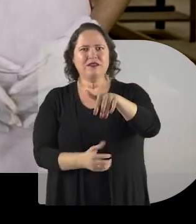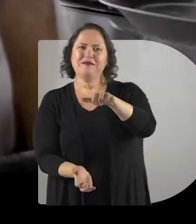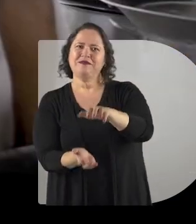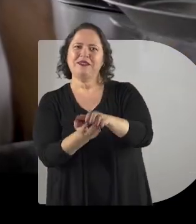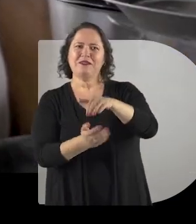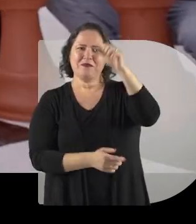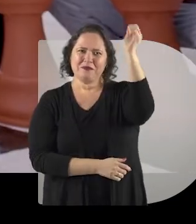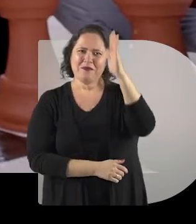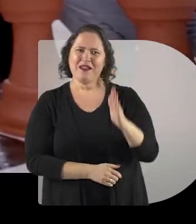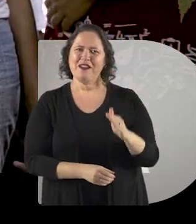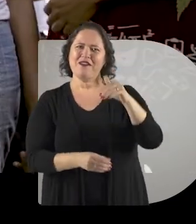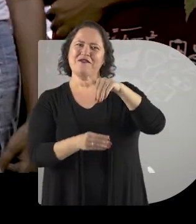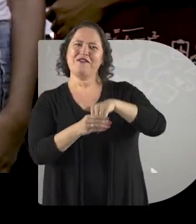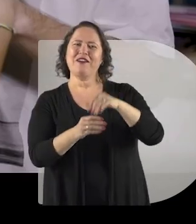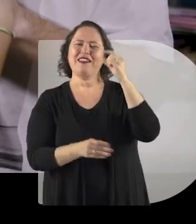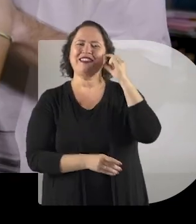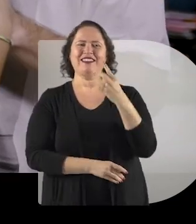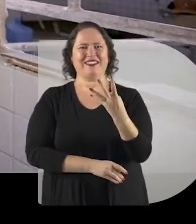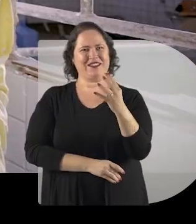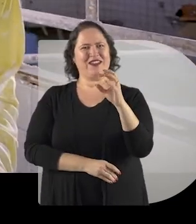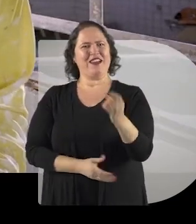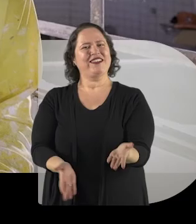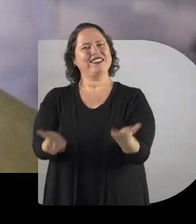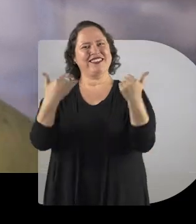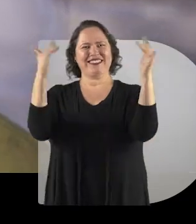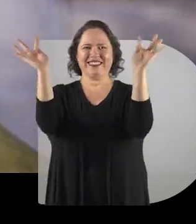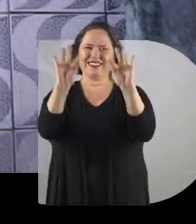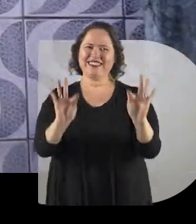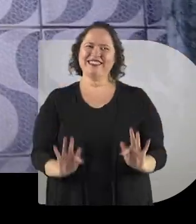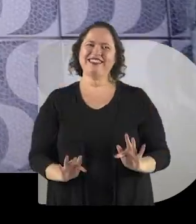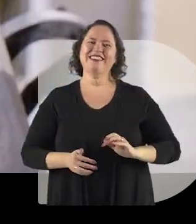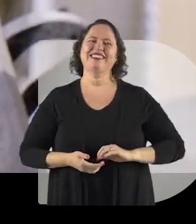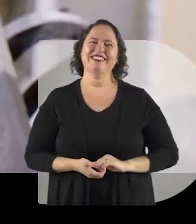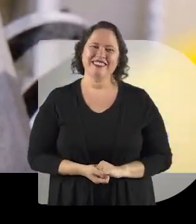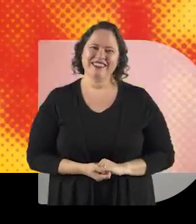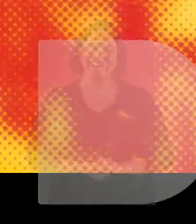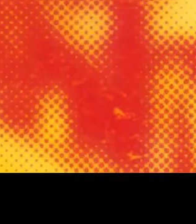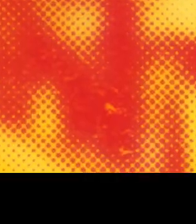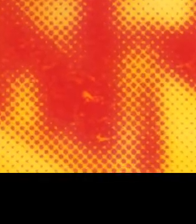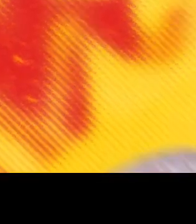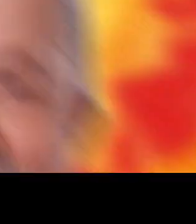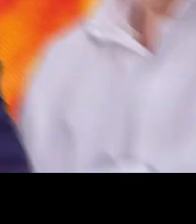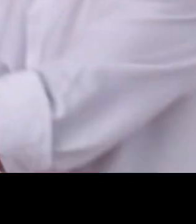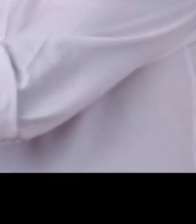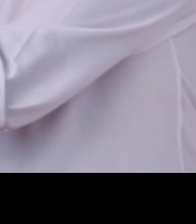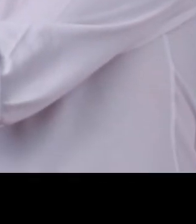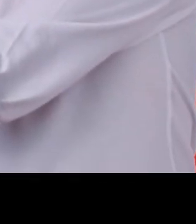tempo em Pernambuco e no país, vota Danilo 40 e vem ser feliz!